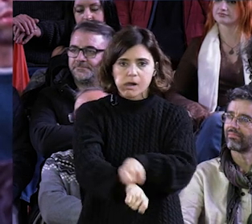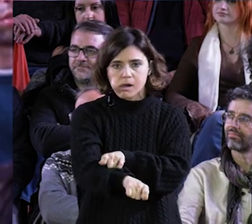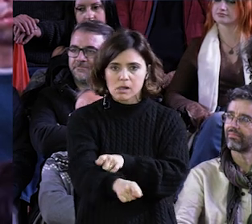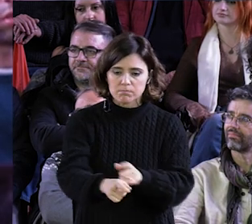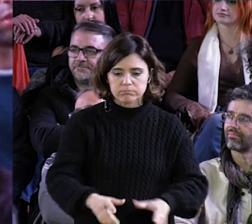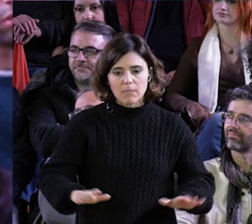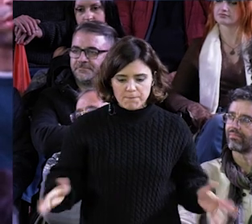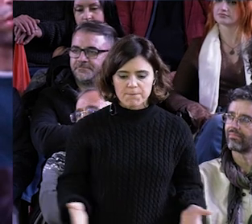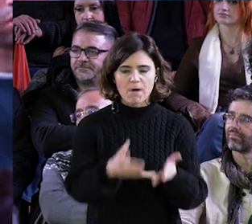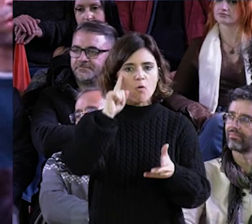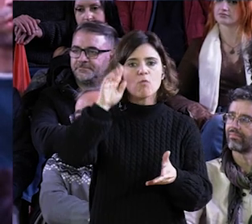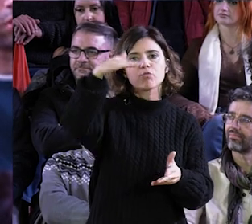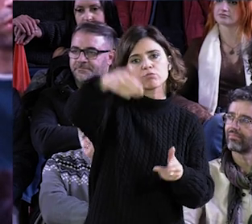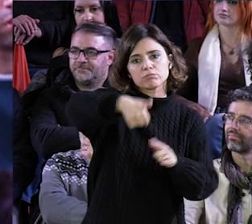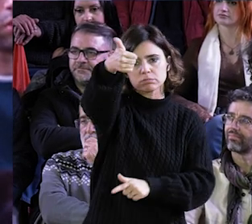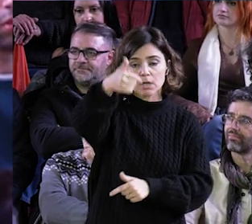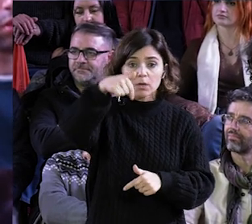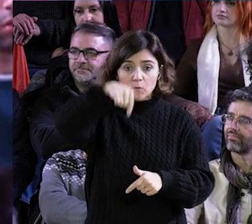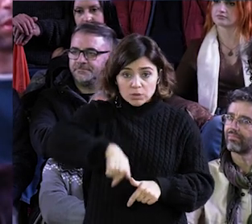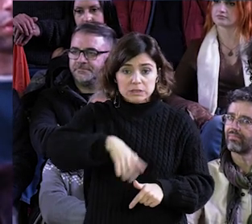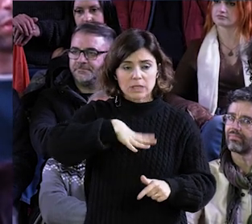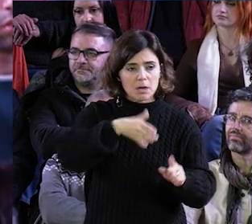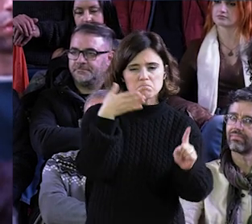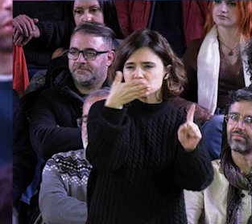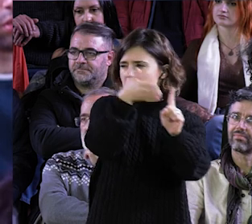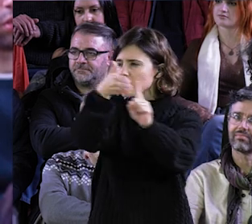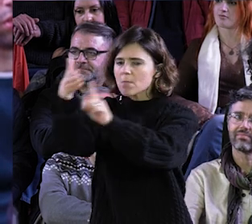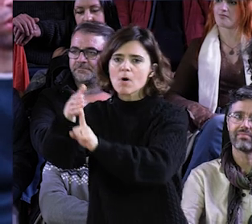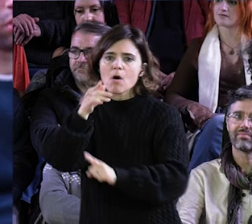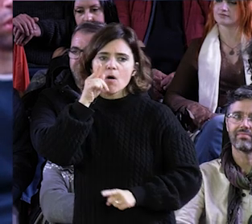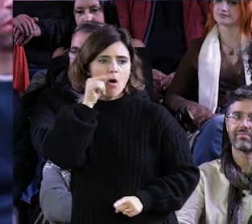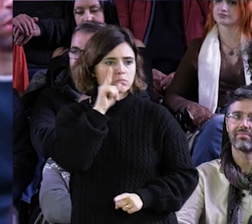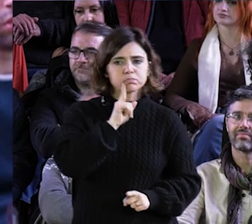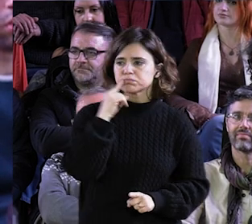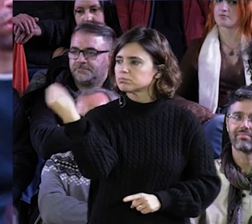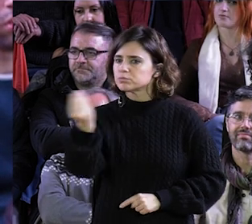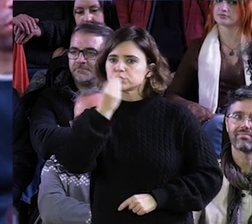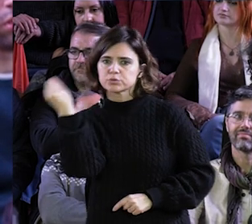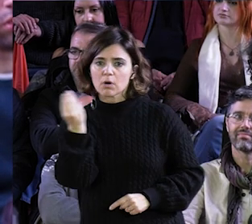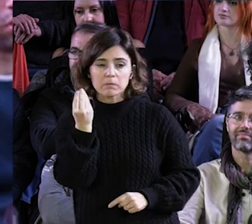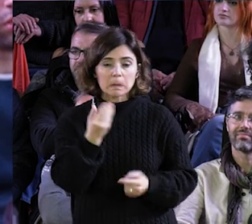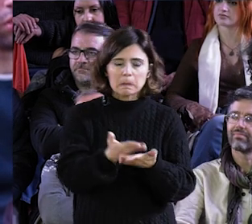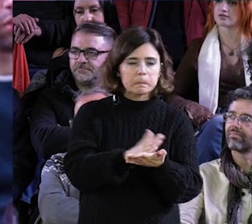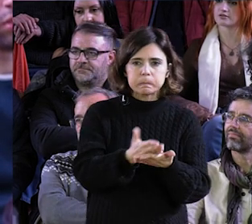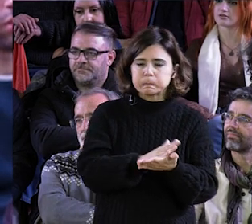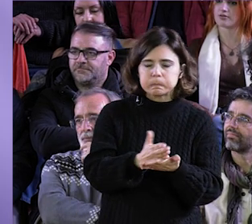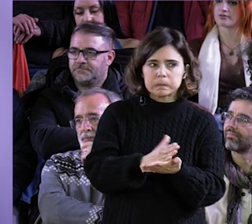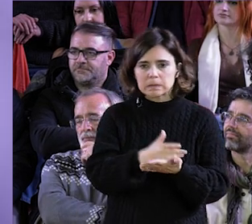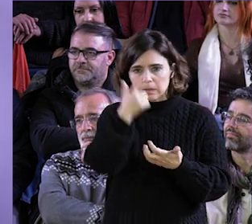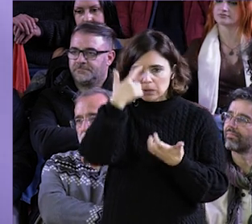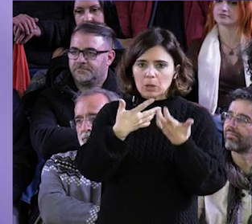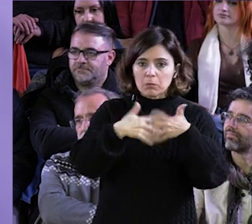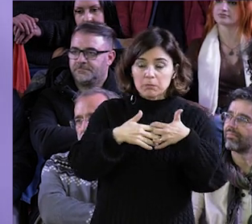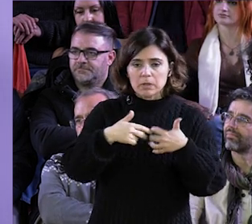quero-me dirigir em especial aos jovens, às jovens, àqueles jovens e jovens que estão indecisos. Eu sou